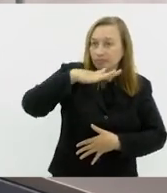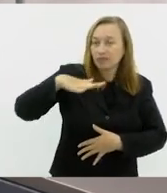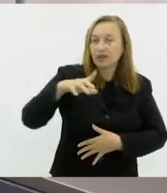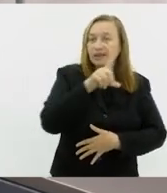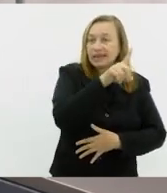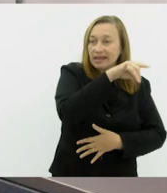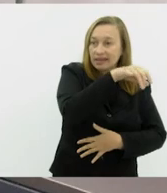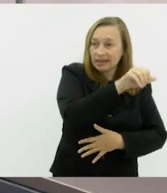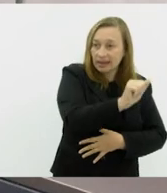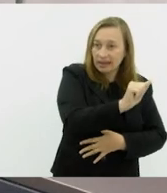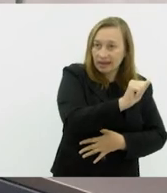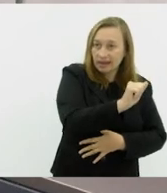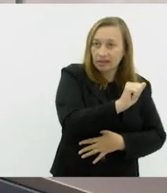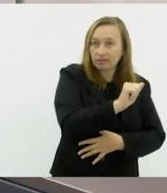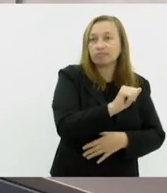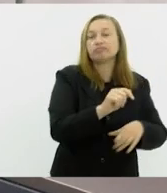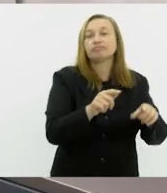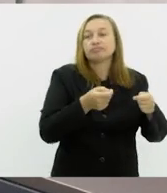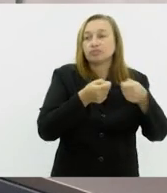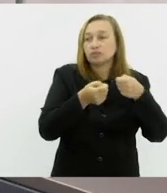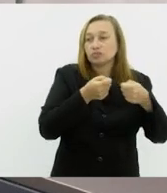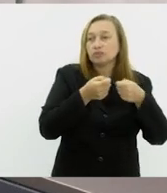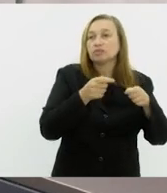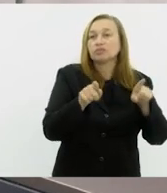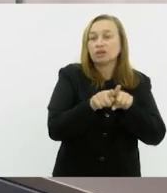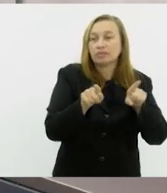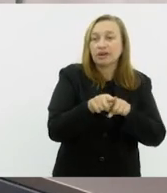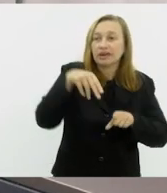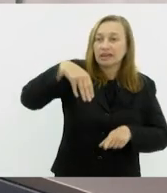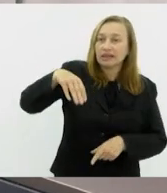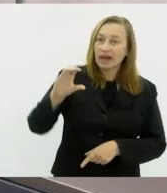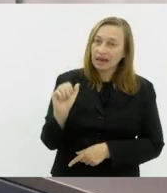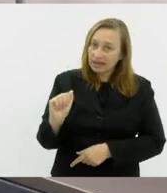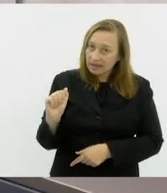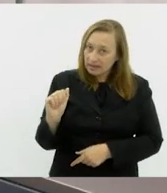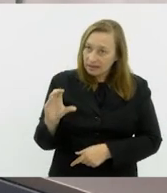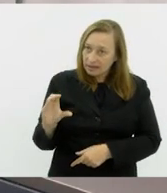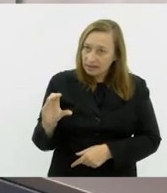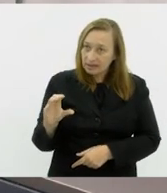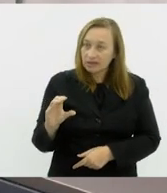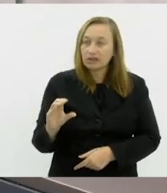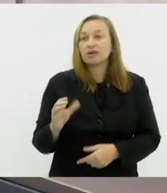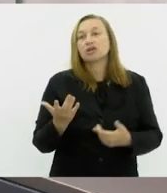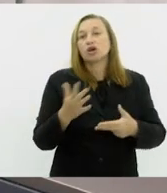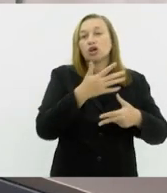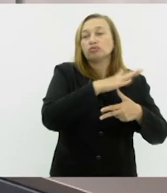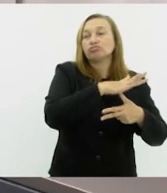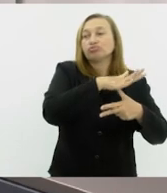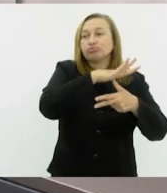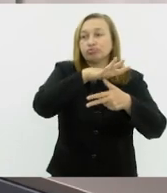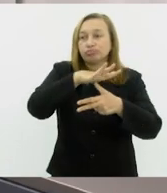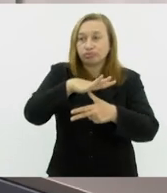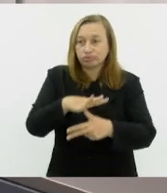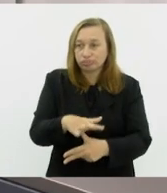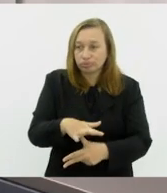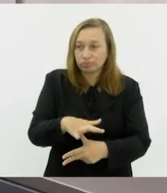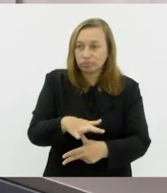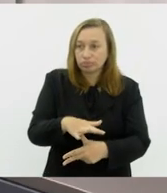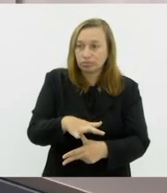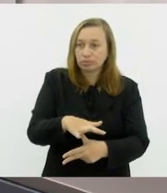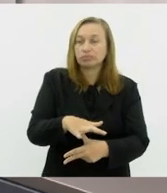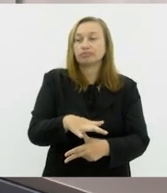DSEA, também pela ANAC, no que diz respeito ali ao pouso, e decolagem